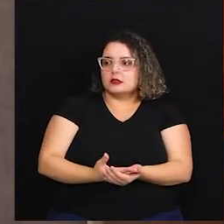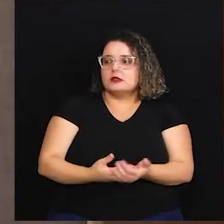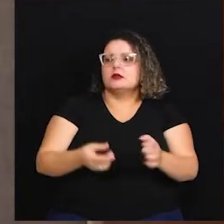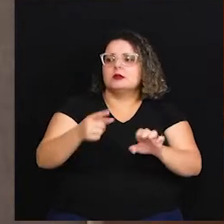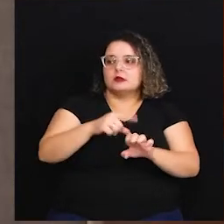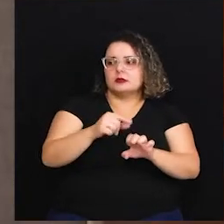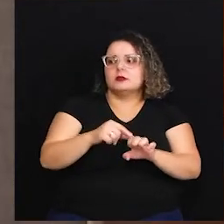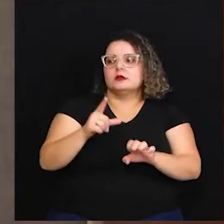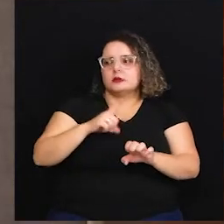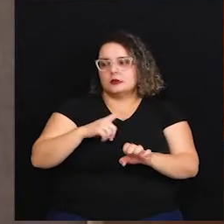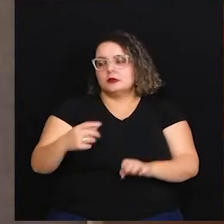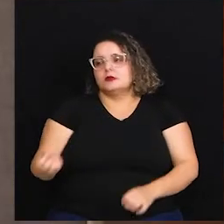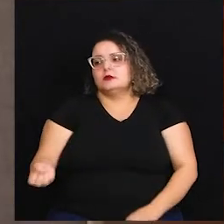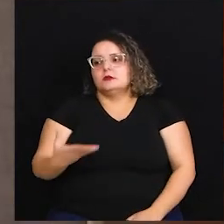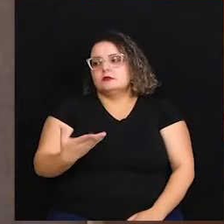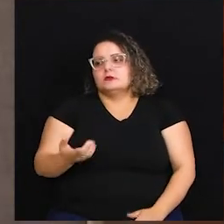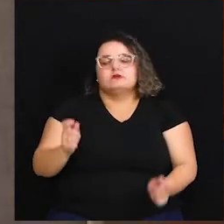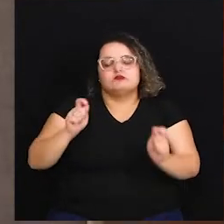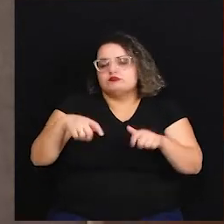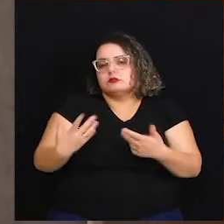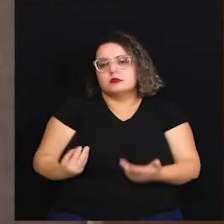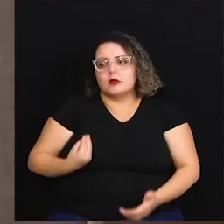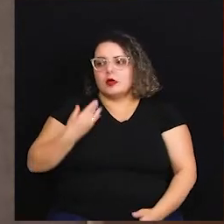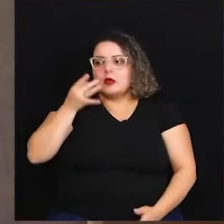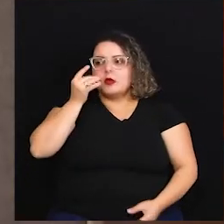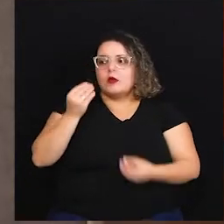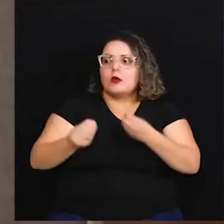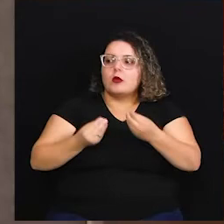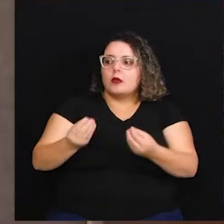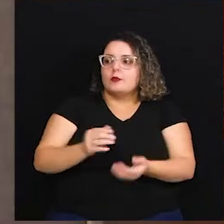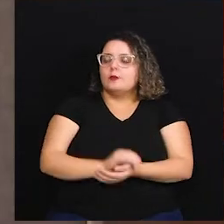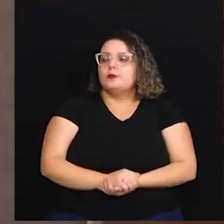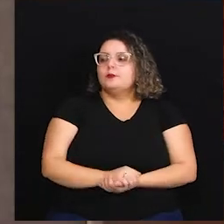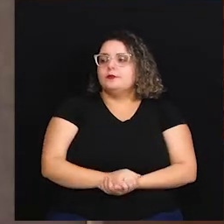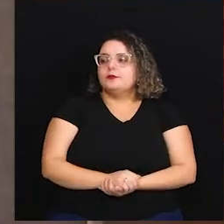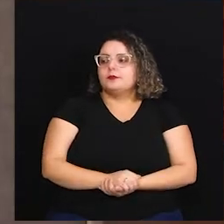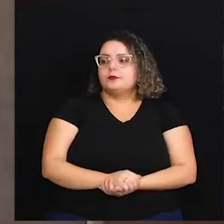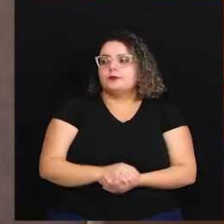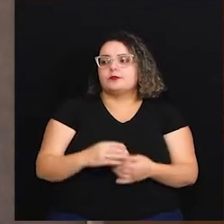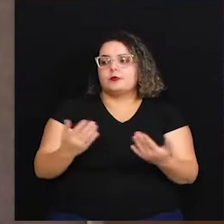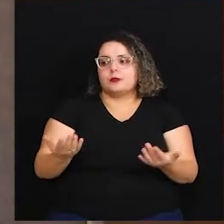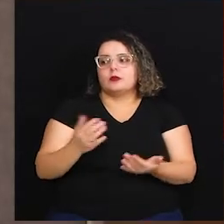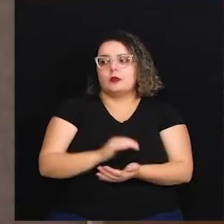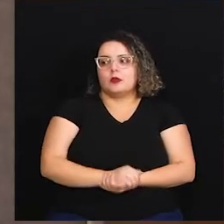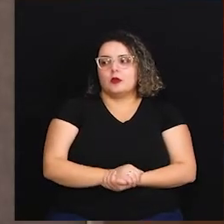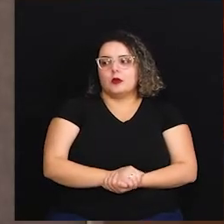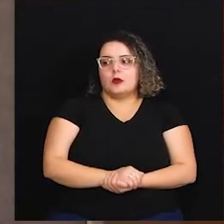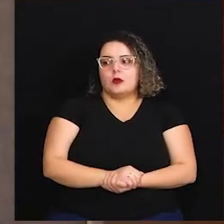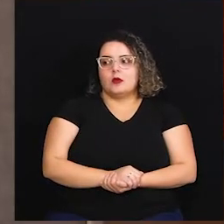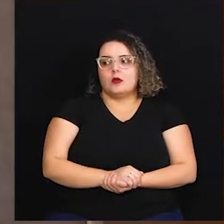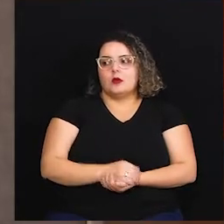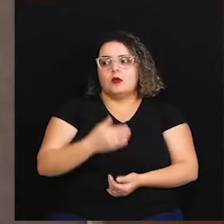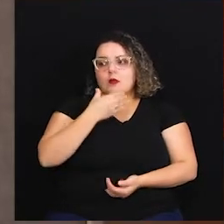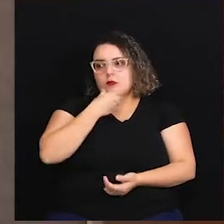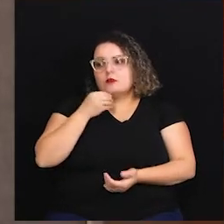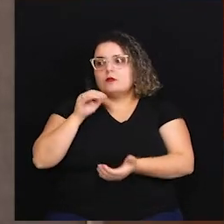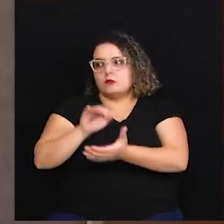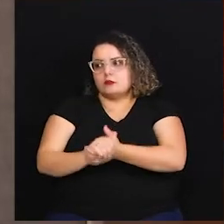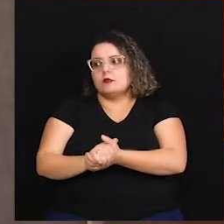crença de que o empreendedor tem novas chances de forma presencial. Como é isso para você? Bom, ele era